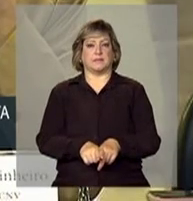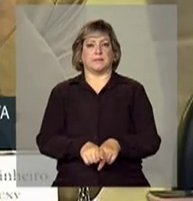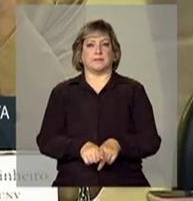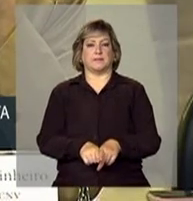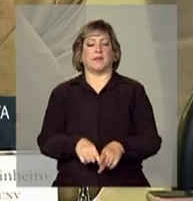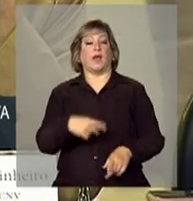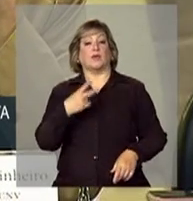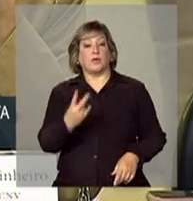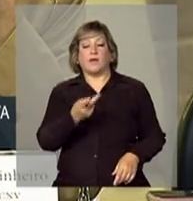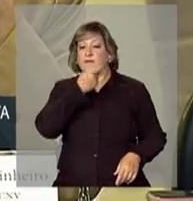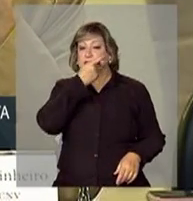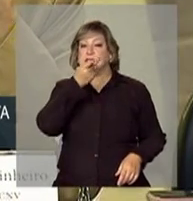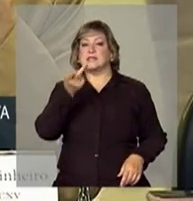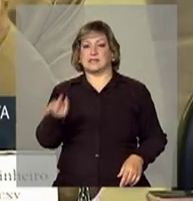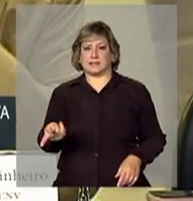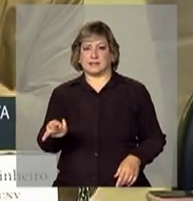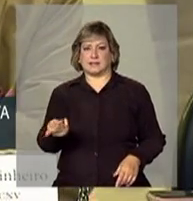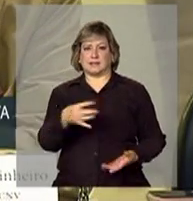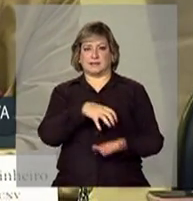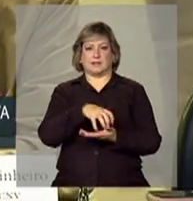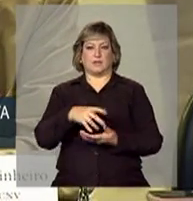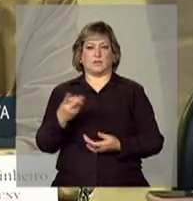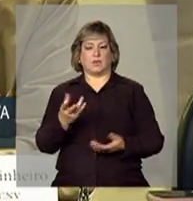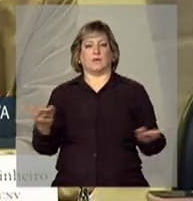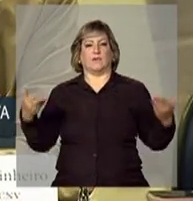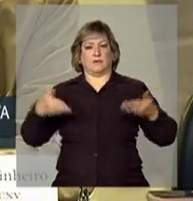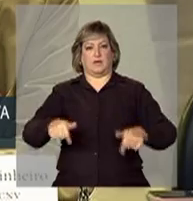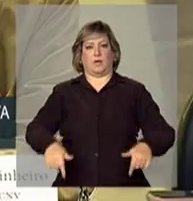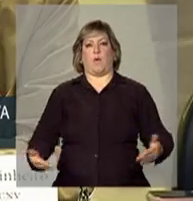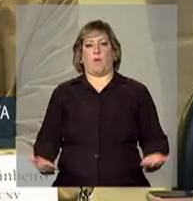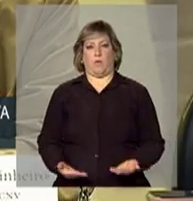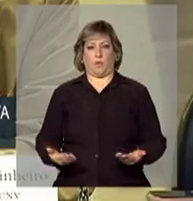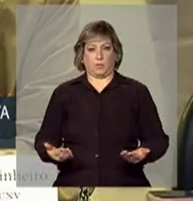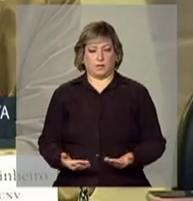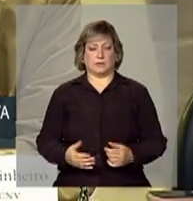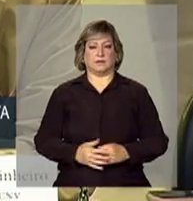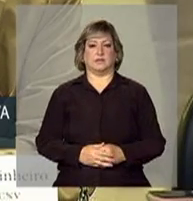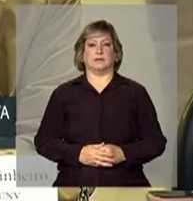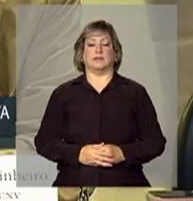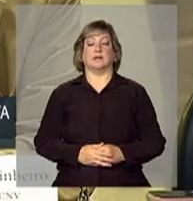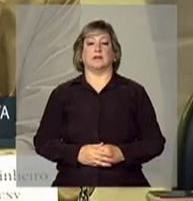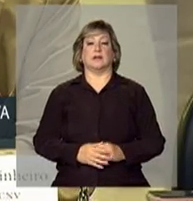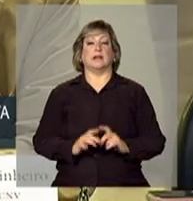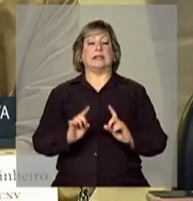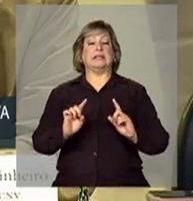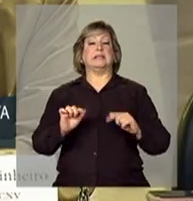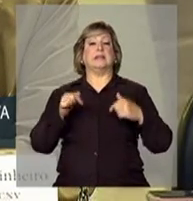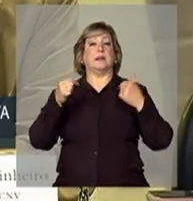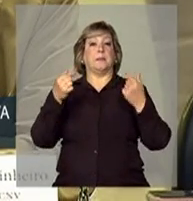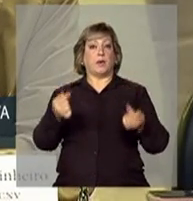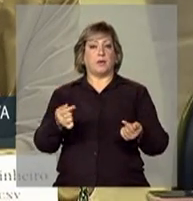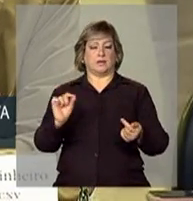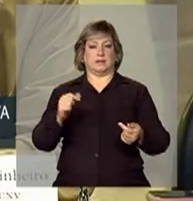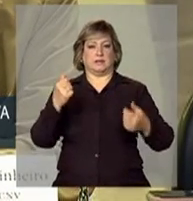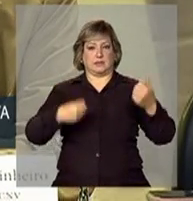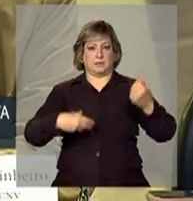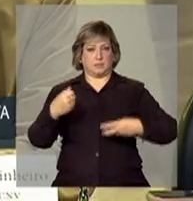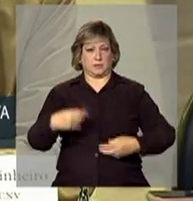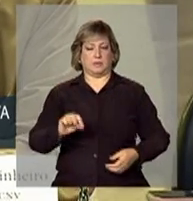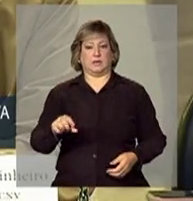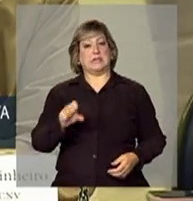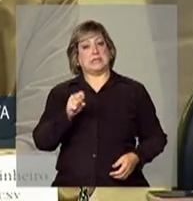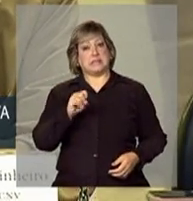dois visitantes aqui presentes. Depois da exposição da professora Heloísa, se